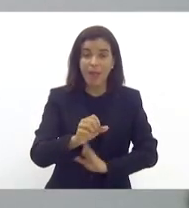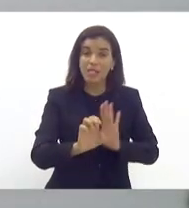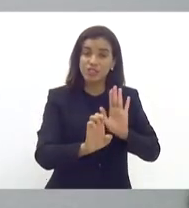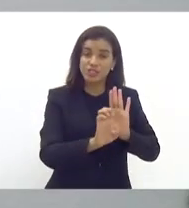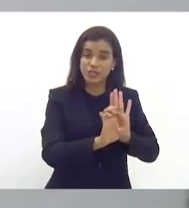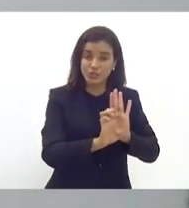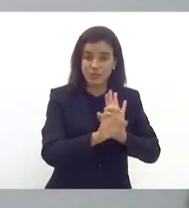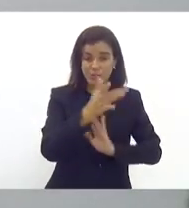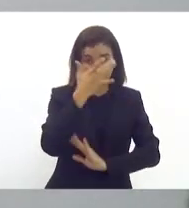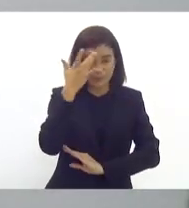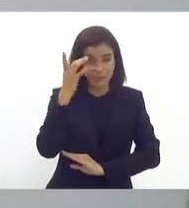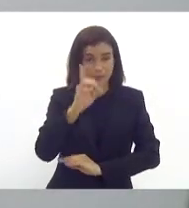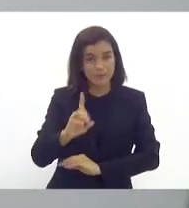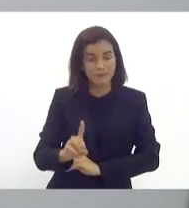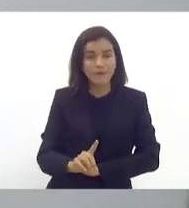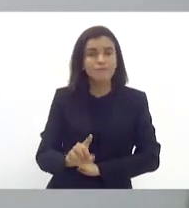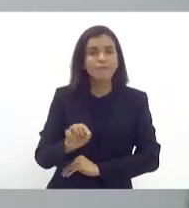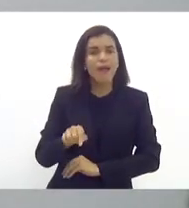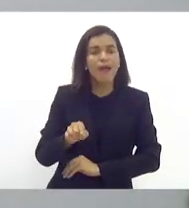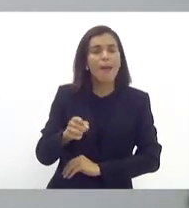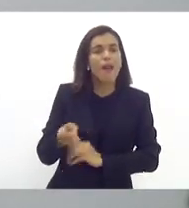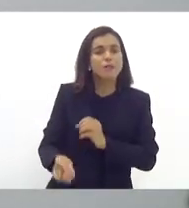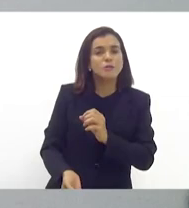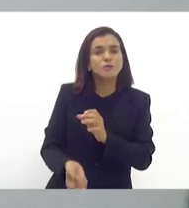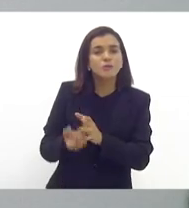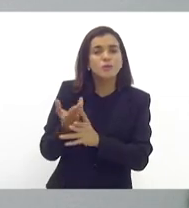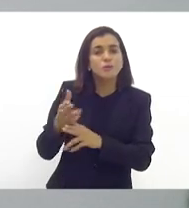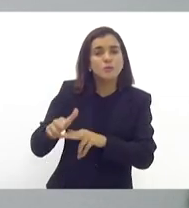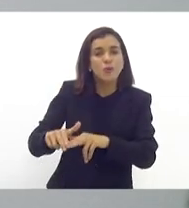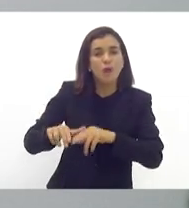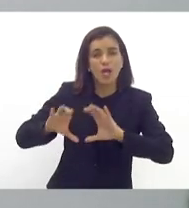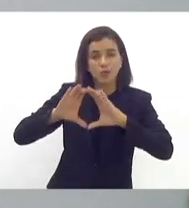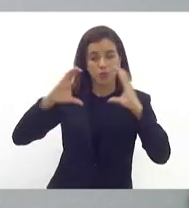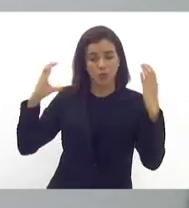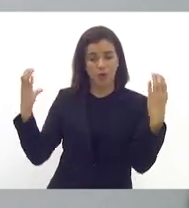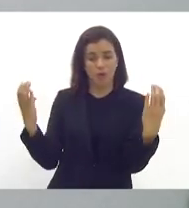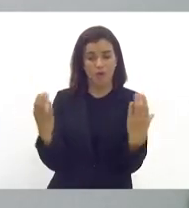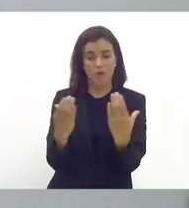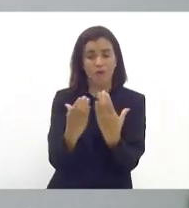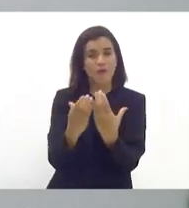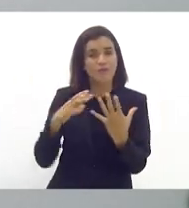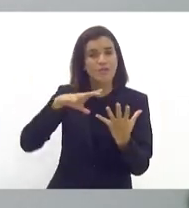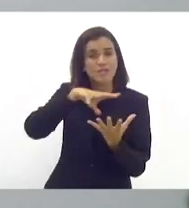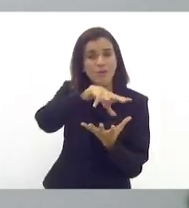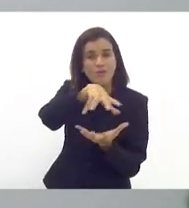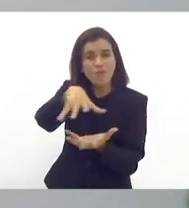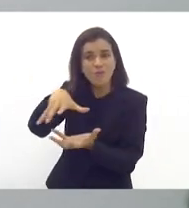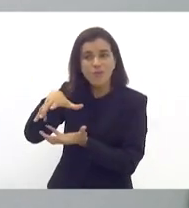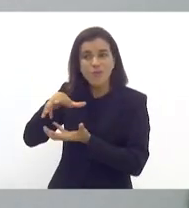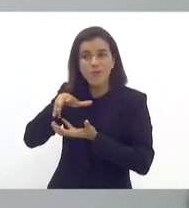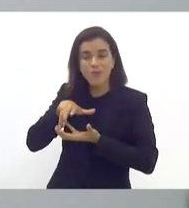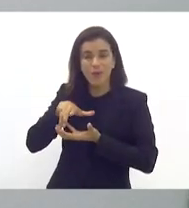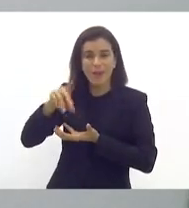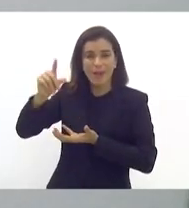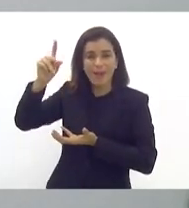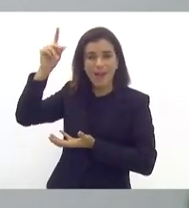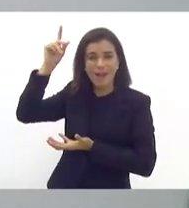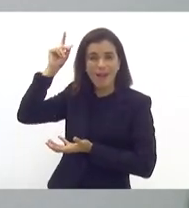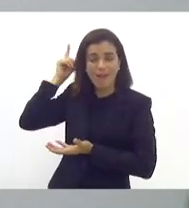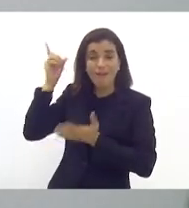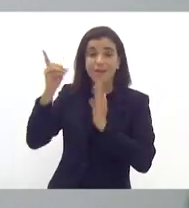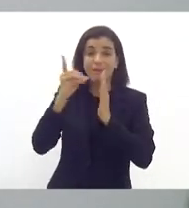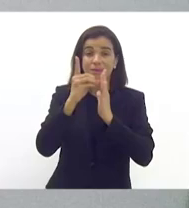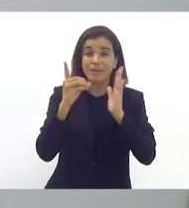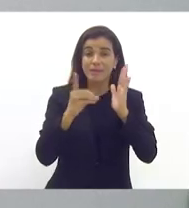deficiência ela é fruto de uma convenção internacional né que já vem lá da década de